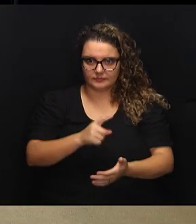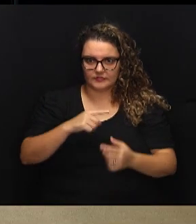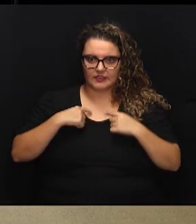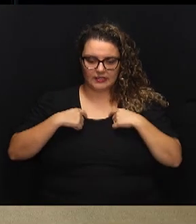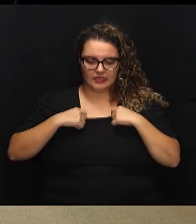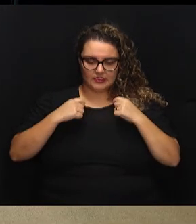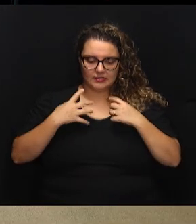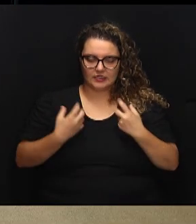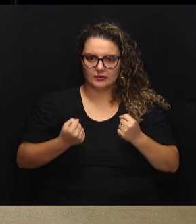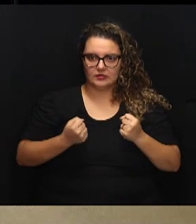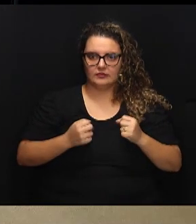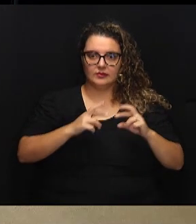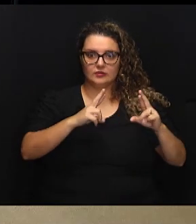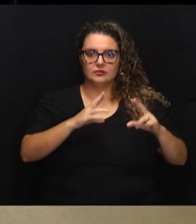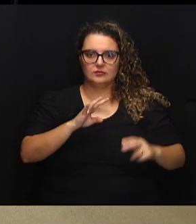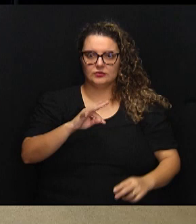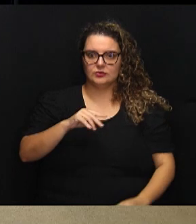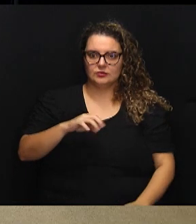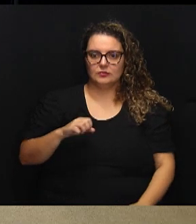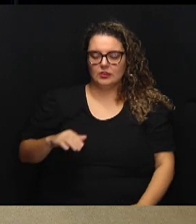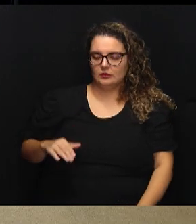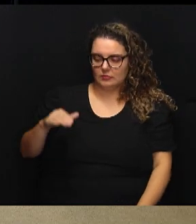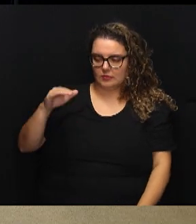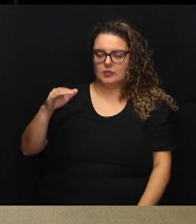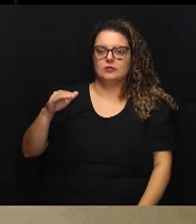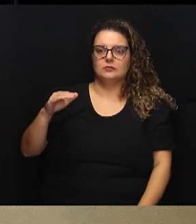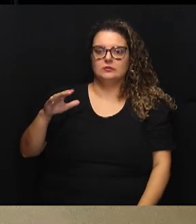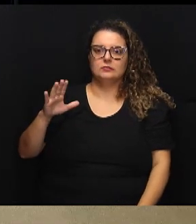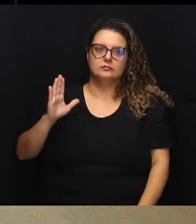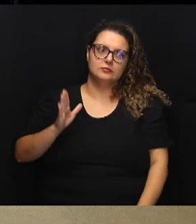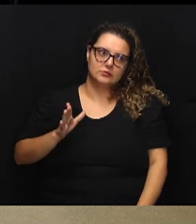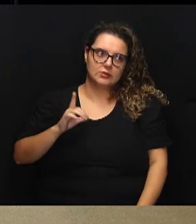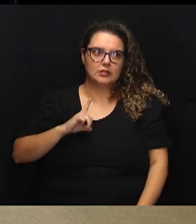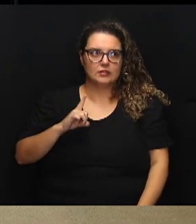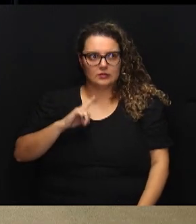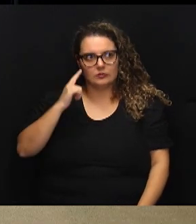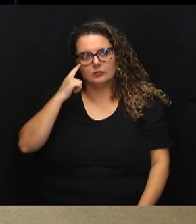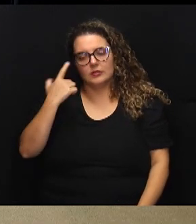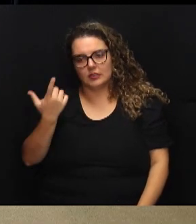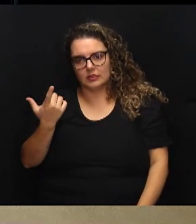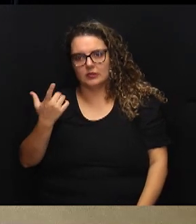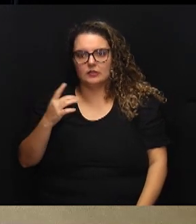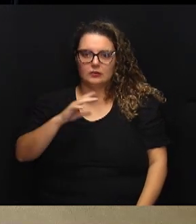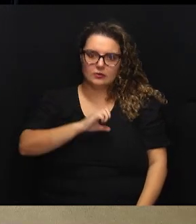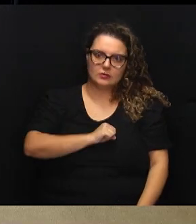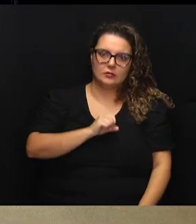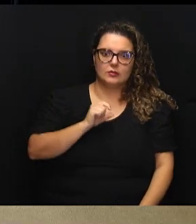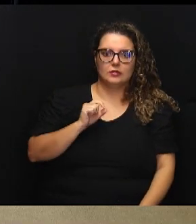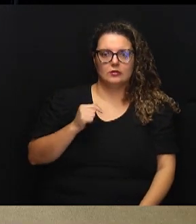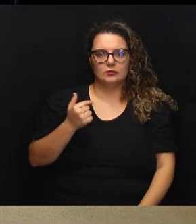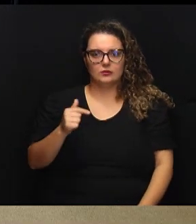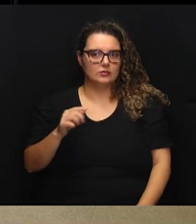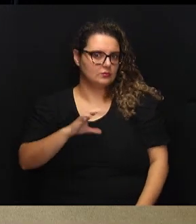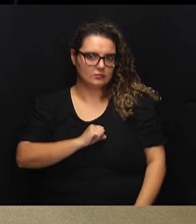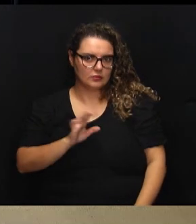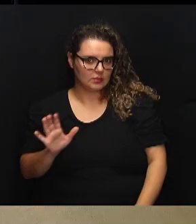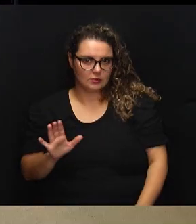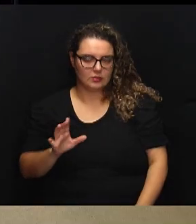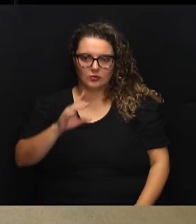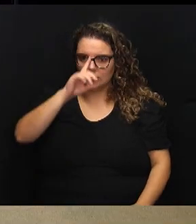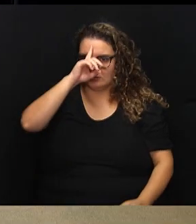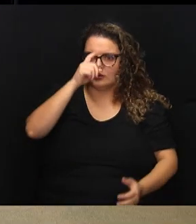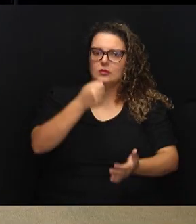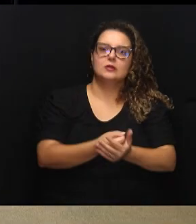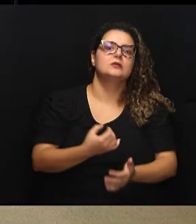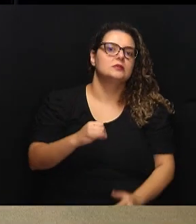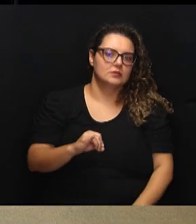por esse time, mas, tipo assim, ela cresceu, ela já tem mais ou menos uma ideia do que ela gosta, do que ela não gosta, e aí ela vai definir se realmente